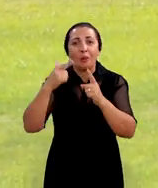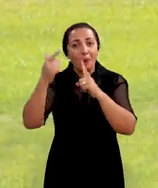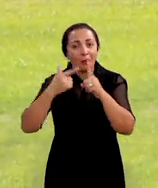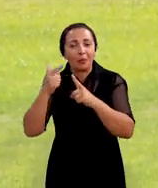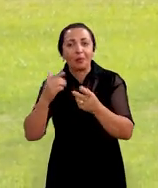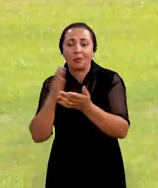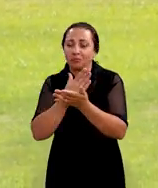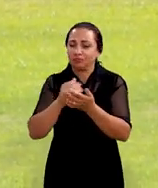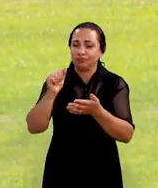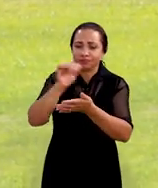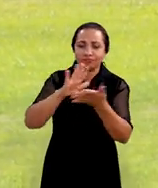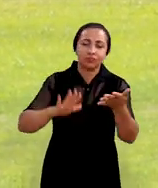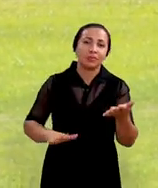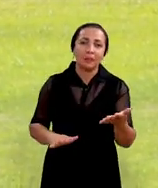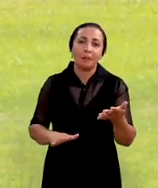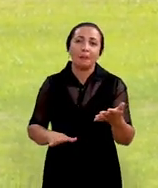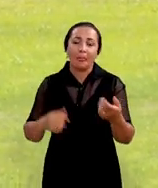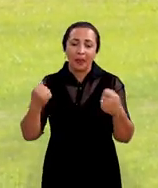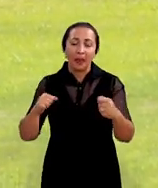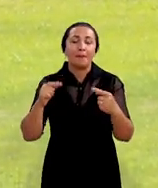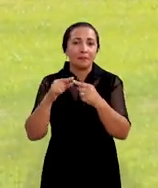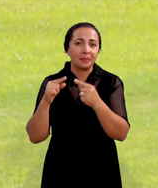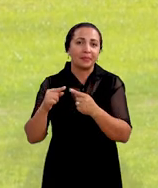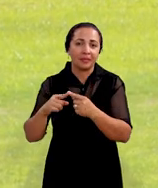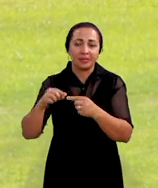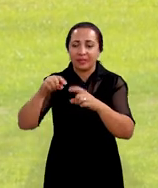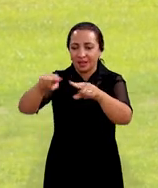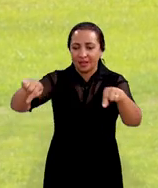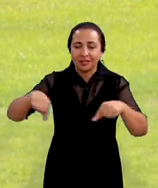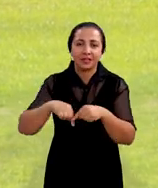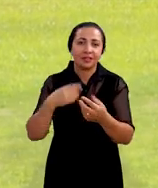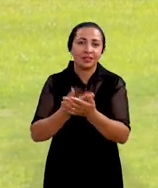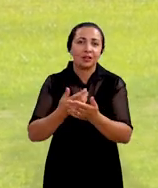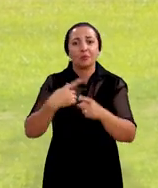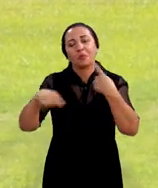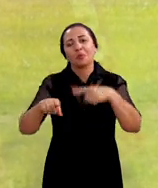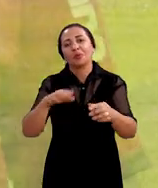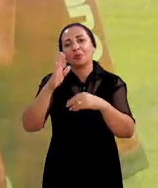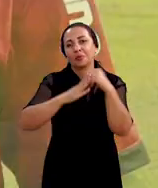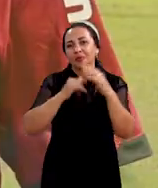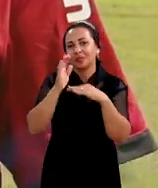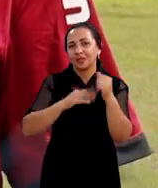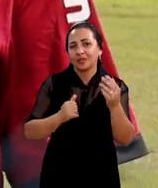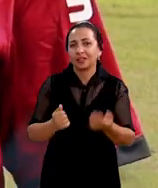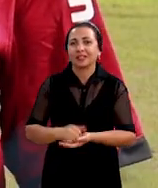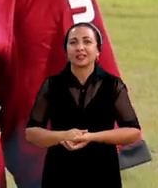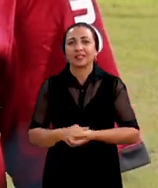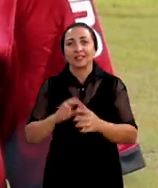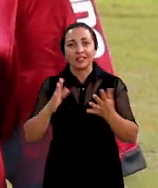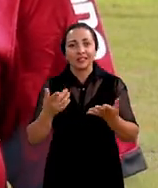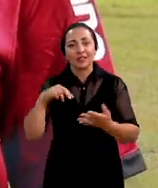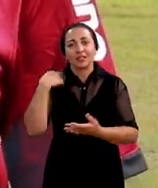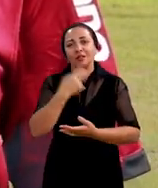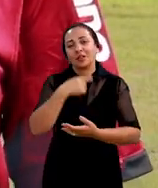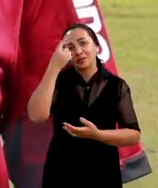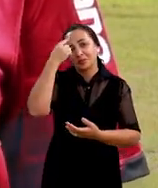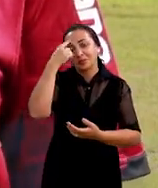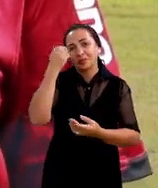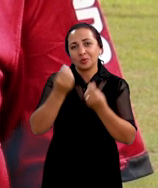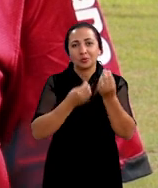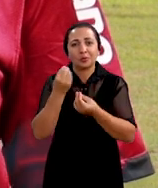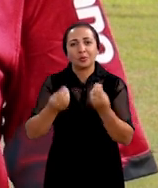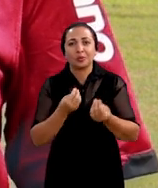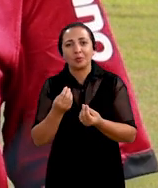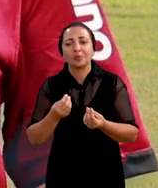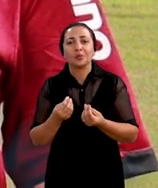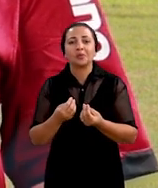alguma atividade que possa ser aplicada na sala de aula por outros profissionais. Então, a gente pensou no Almanac